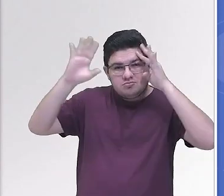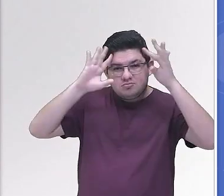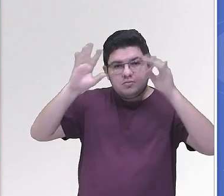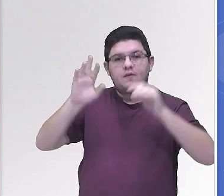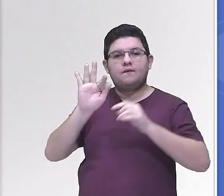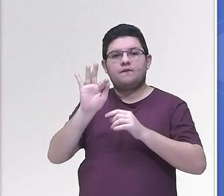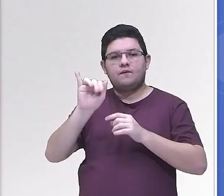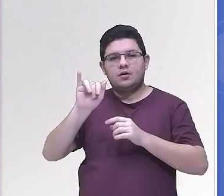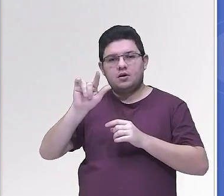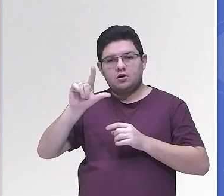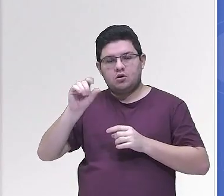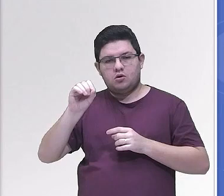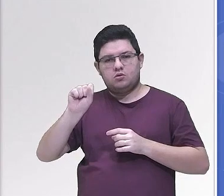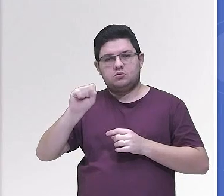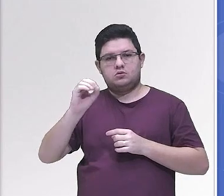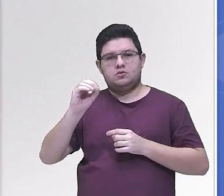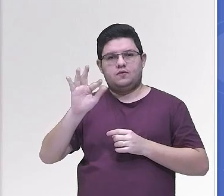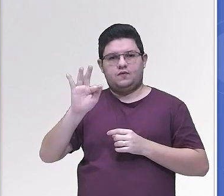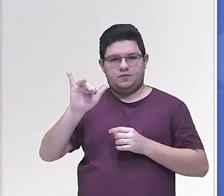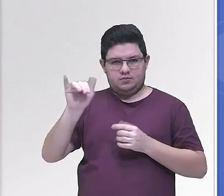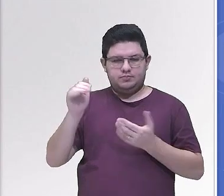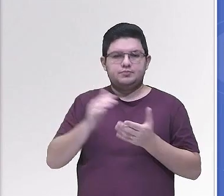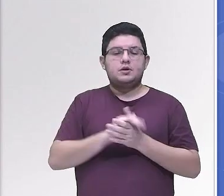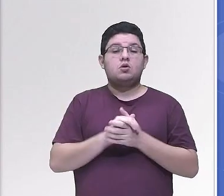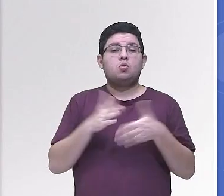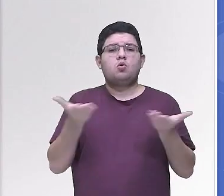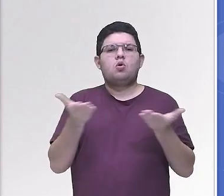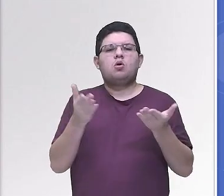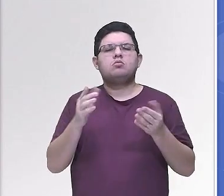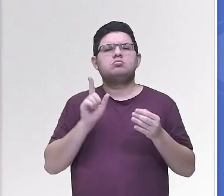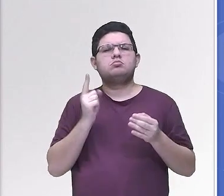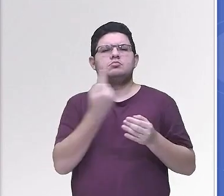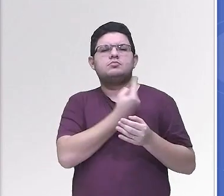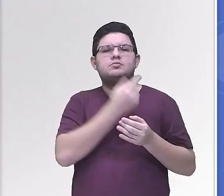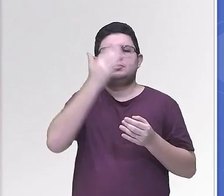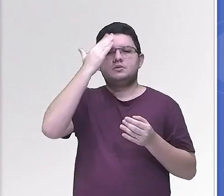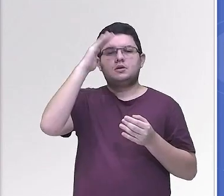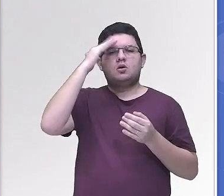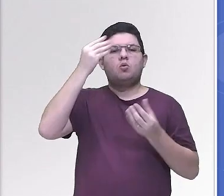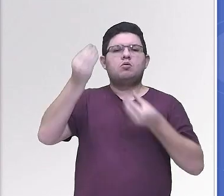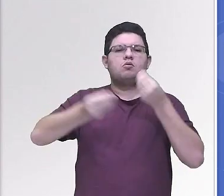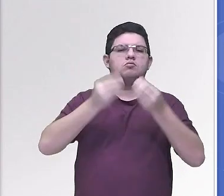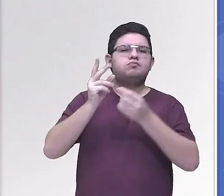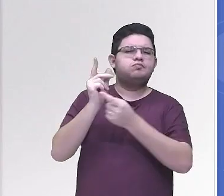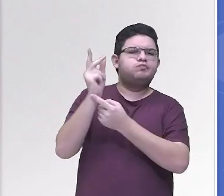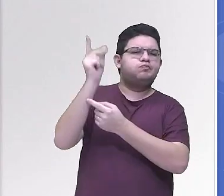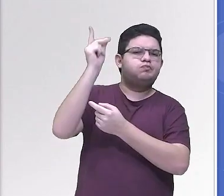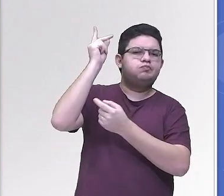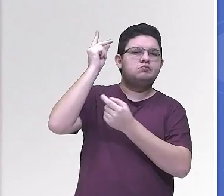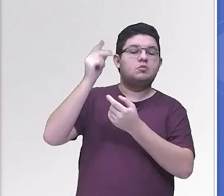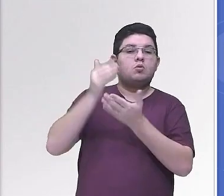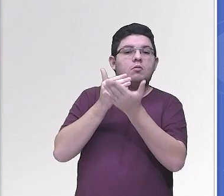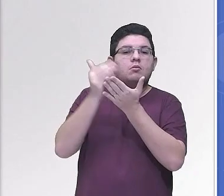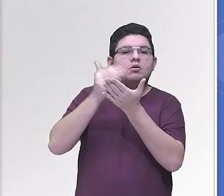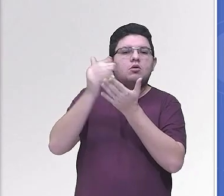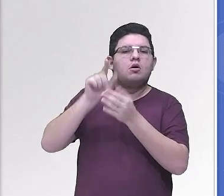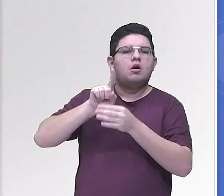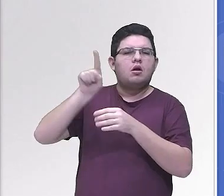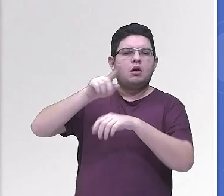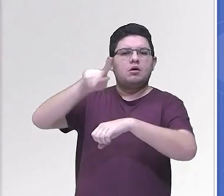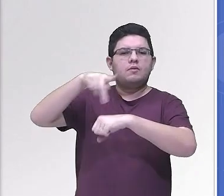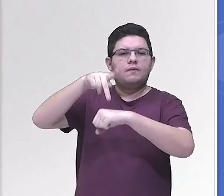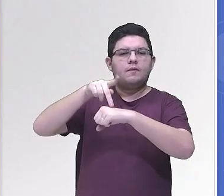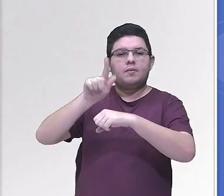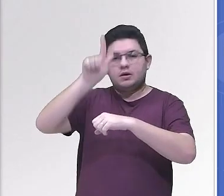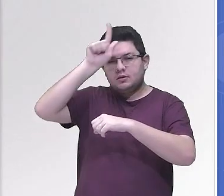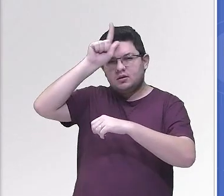filosofia? A filosofia começou muito tempo atrás, lá na Grécia Antiga ainda, a filosofia ocidental como nós conhecemos. Vamos conhecer um